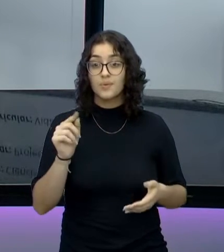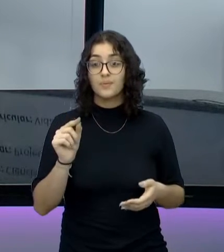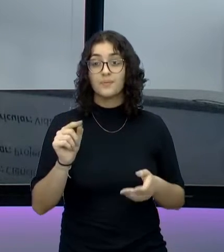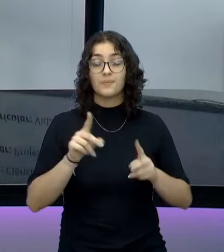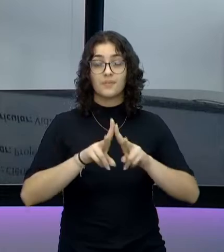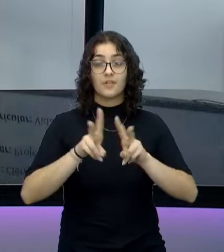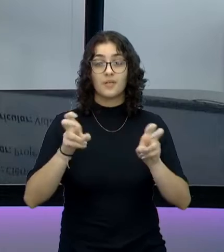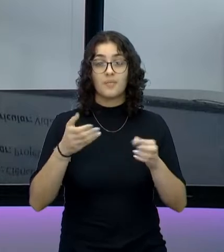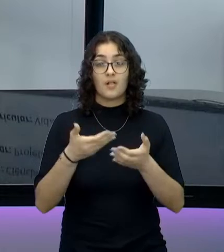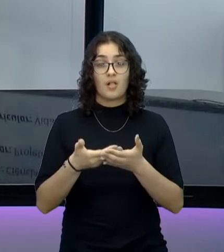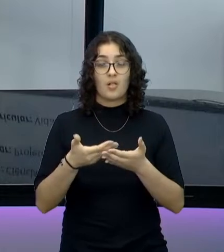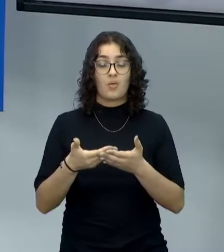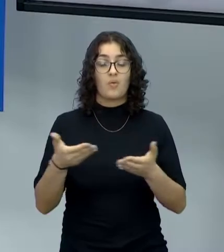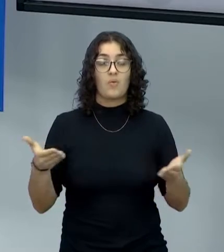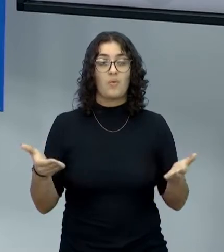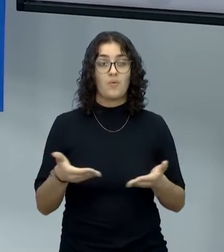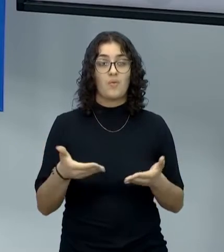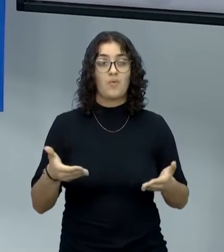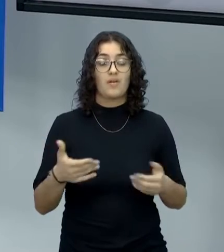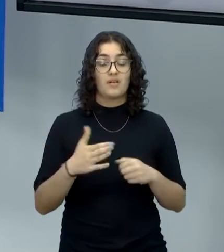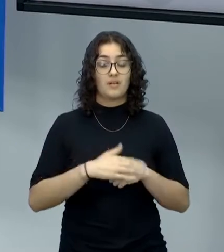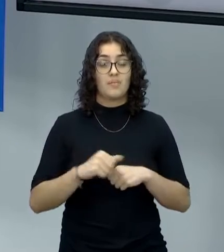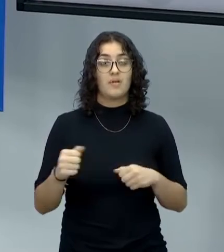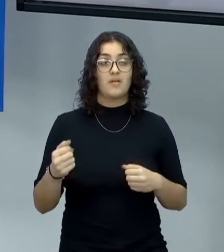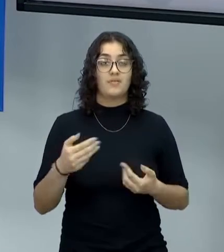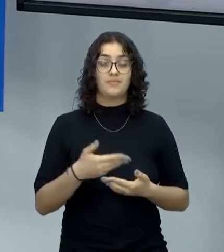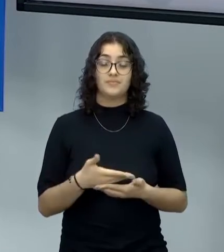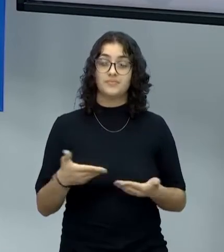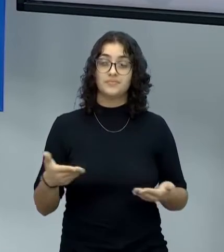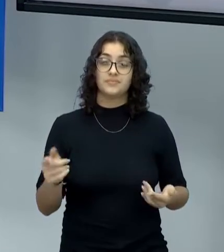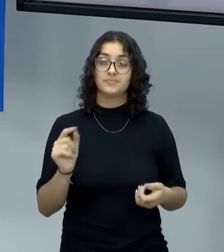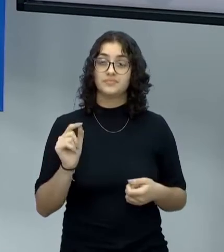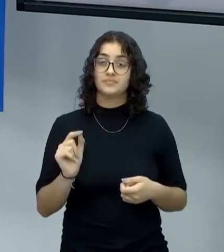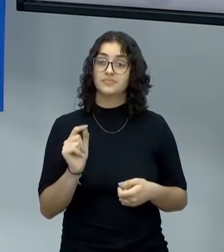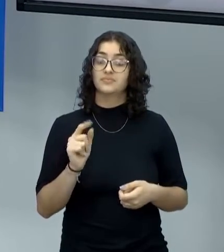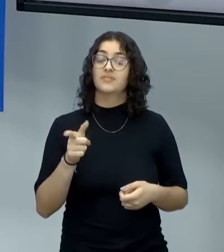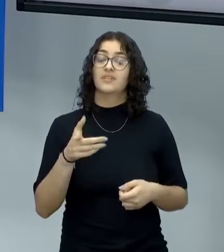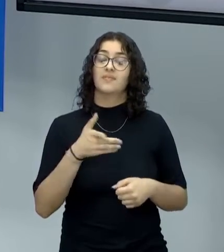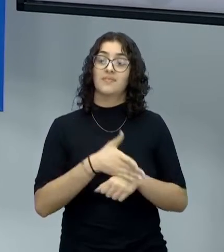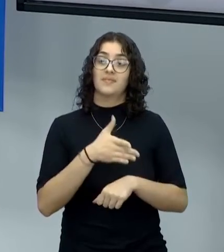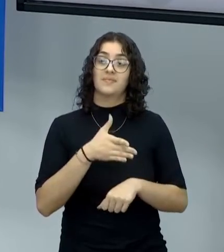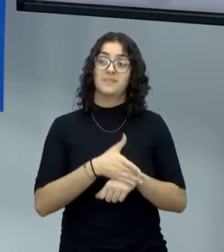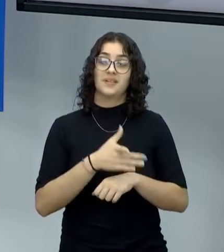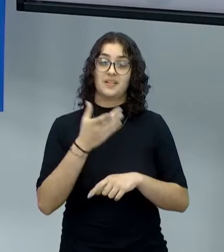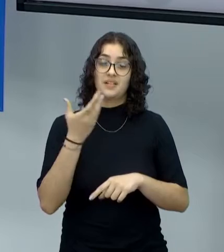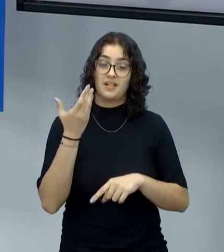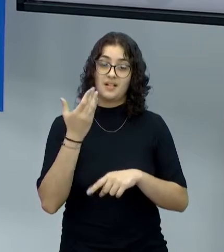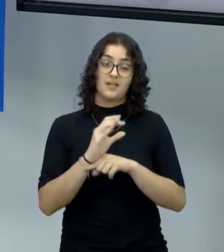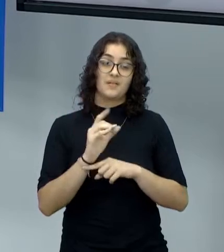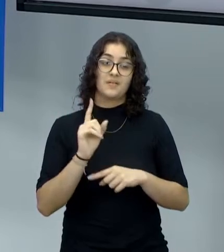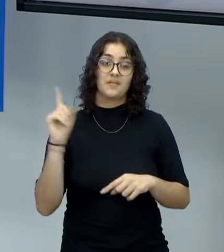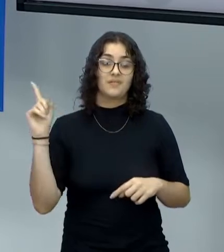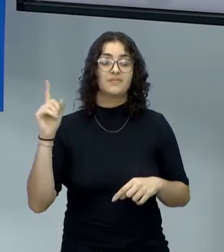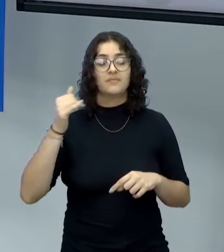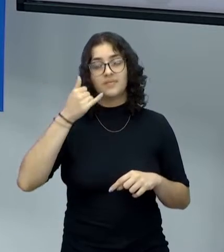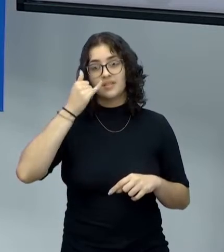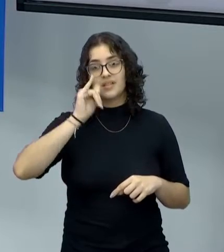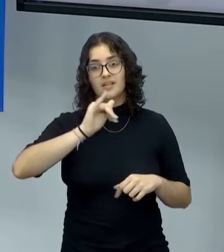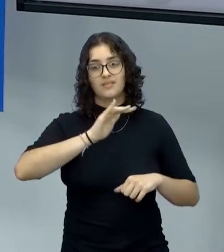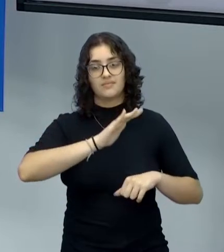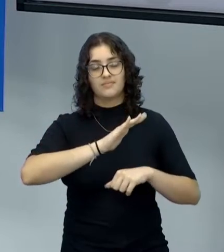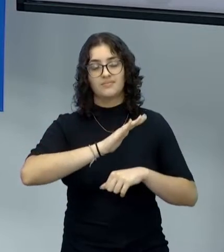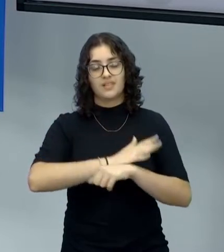tema da aula de hoje, eu quero fazer aí um convite para vocês, né? Para ir lá acessar o nosso canal de Educação